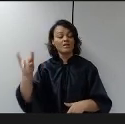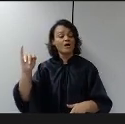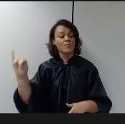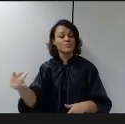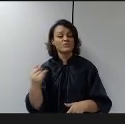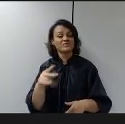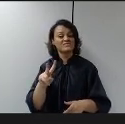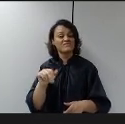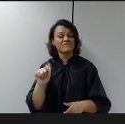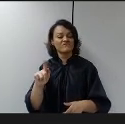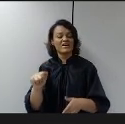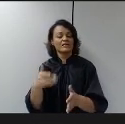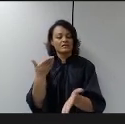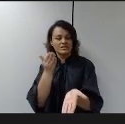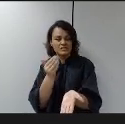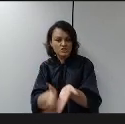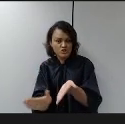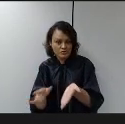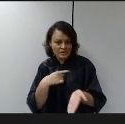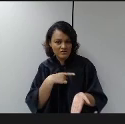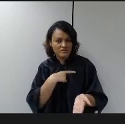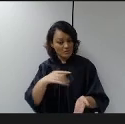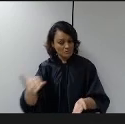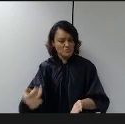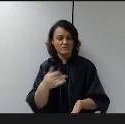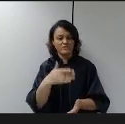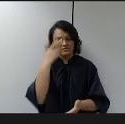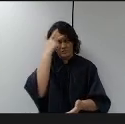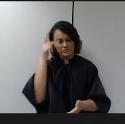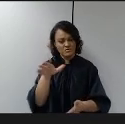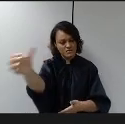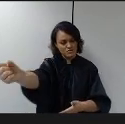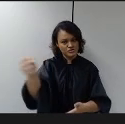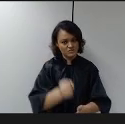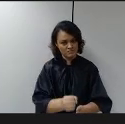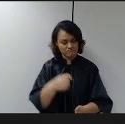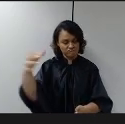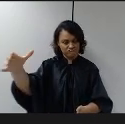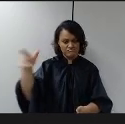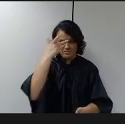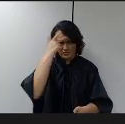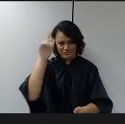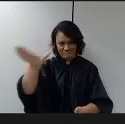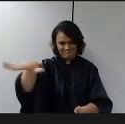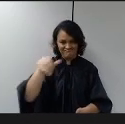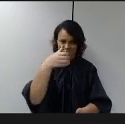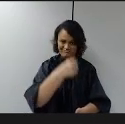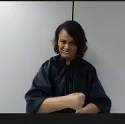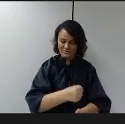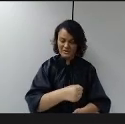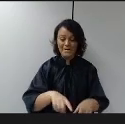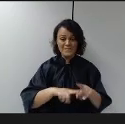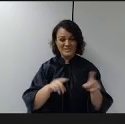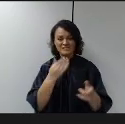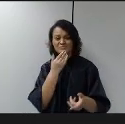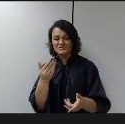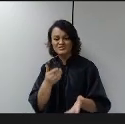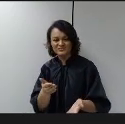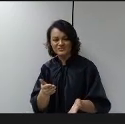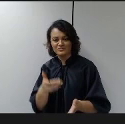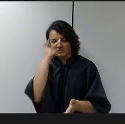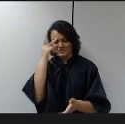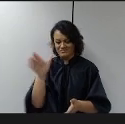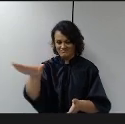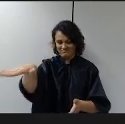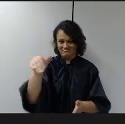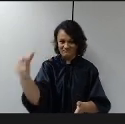excedentes que sobraram, né? Só que essa solicitação do Ministério não